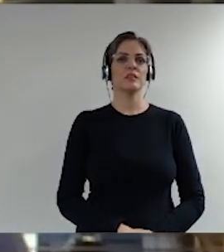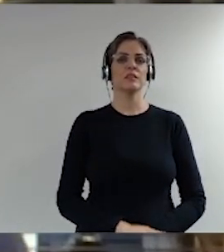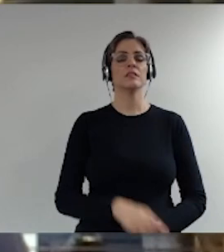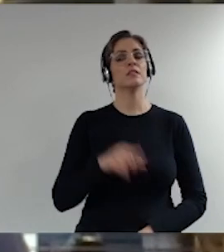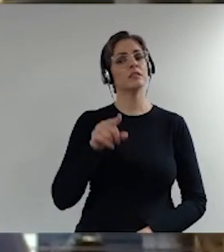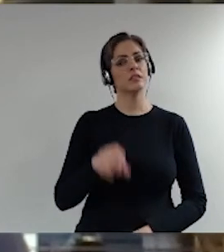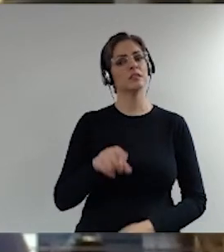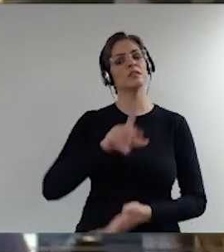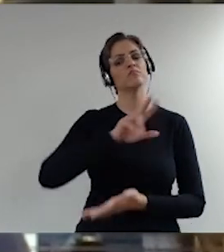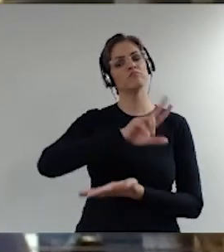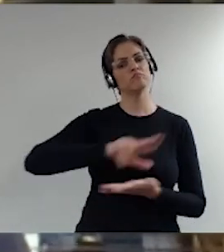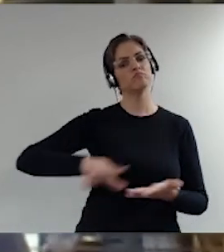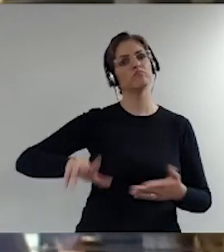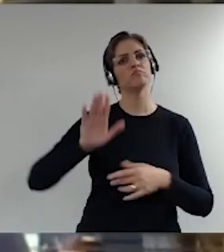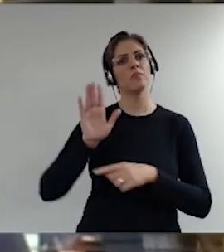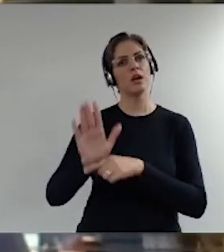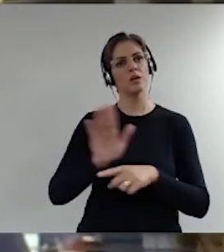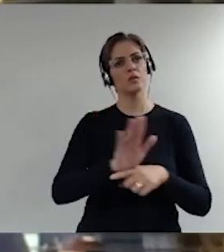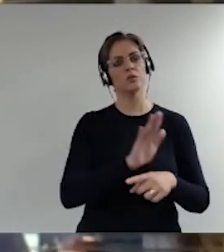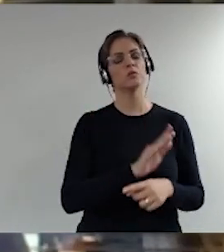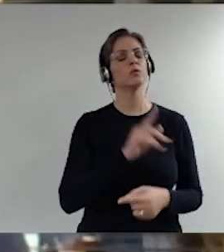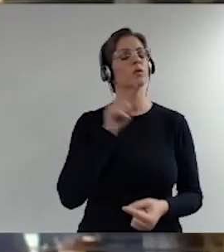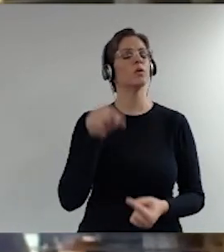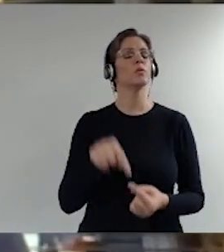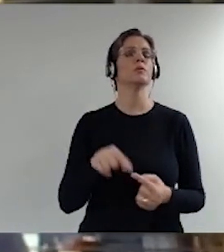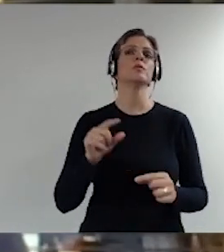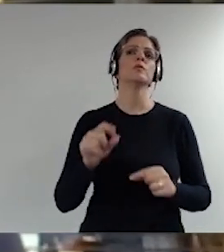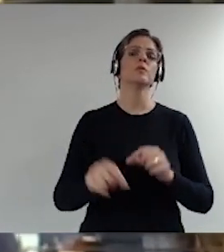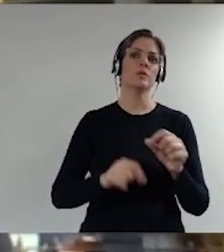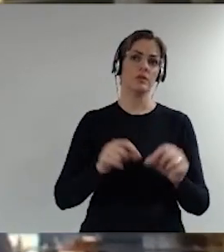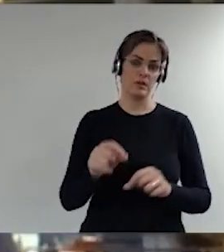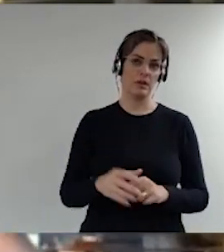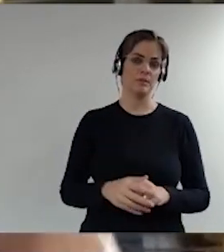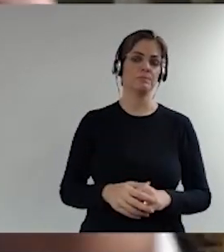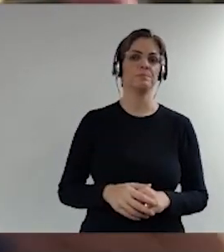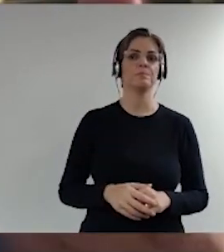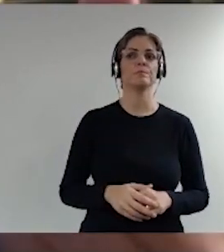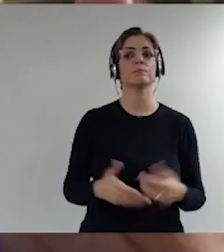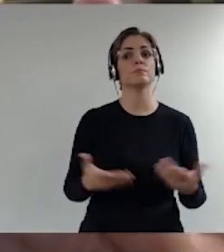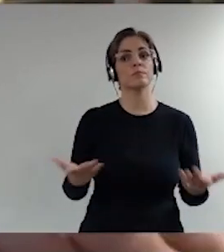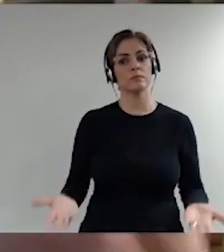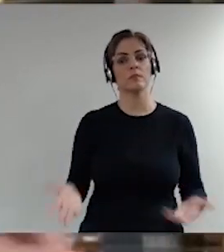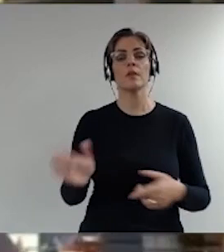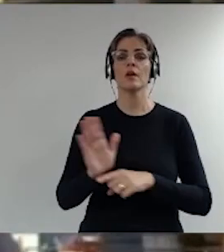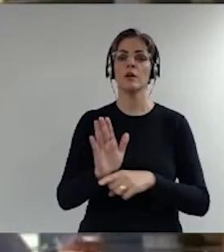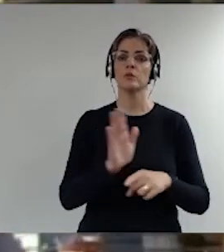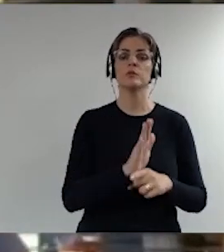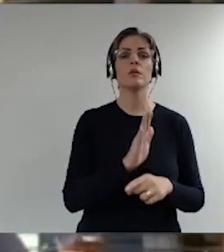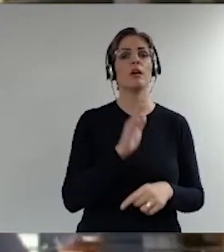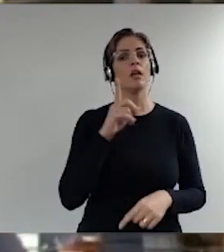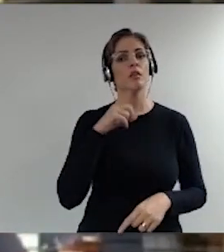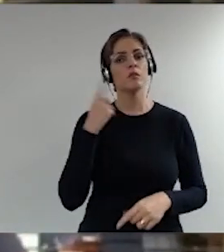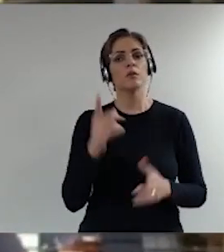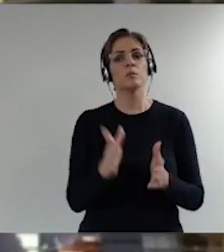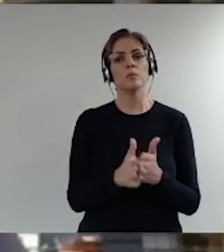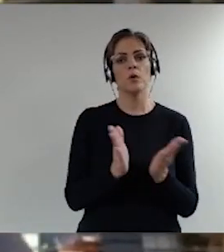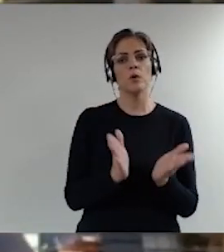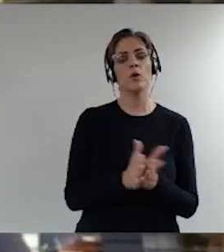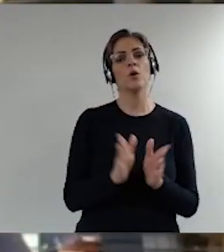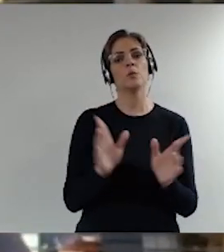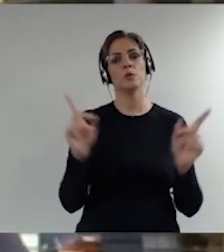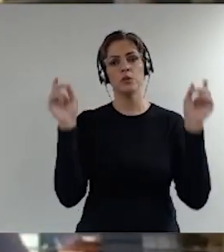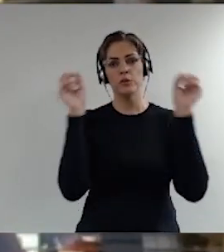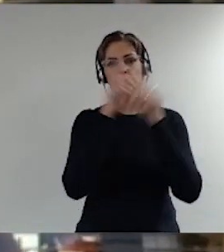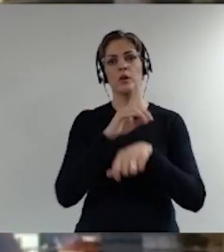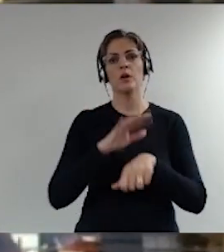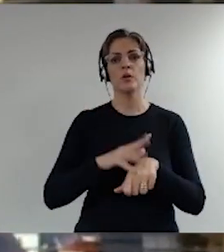auxílios normalmente eles visam combinar para aqueles advogados carentes e com comorbidades, a Caixa de Assistência aqui